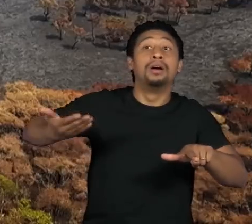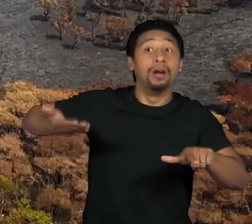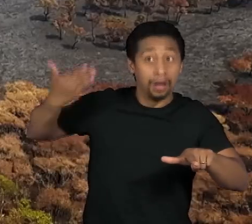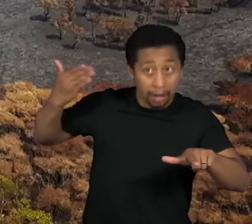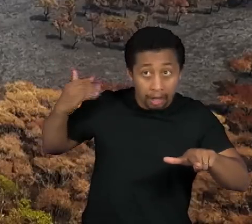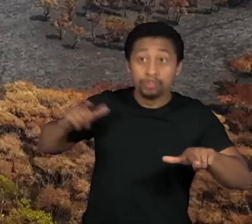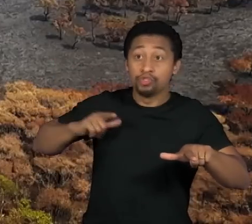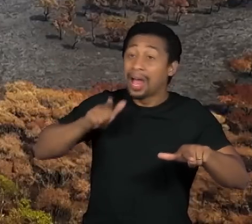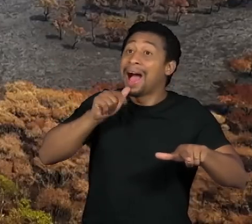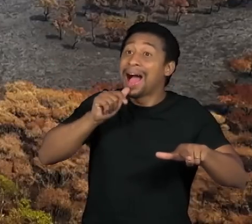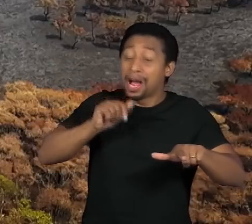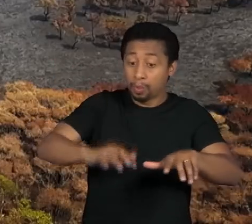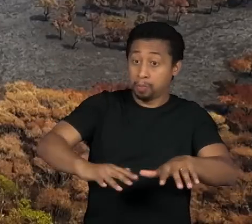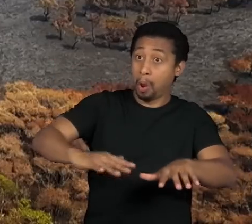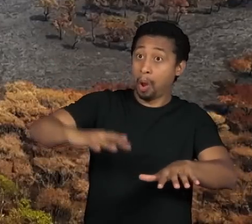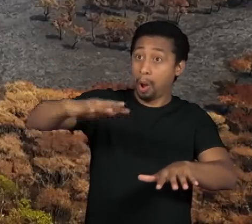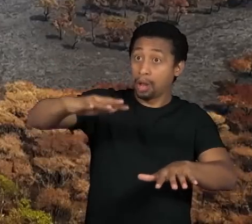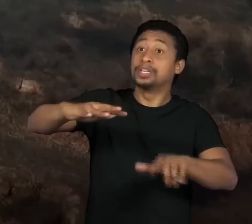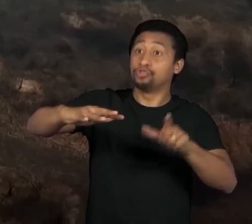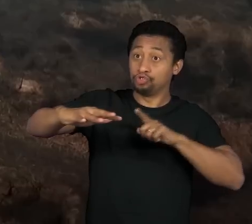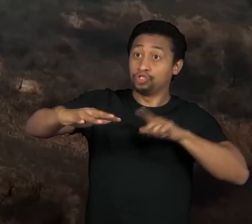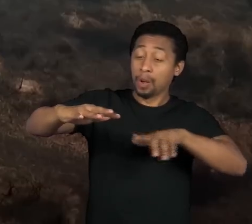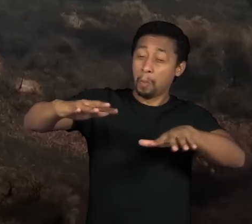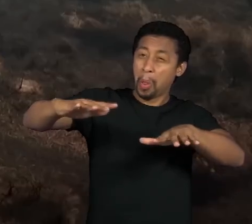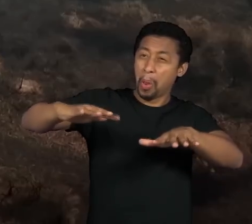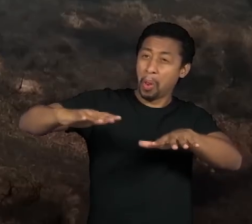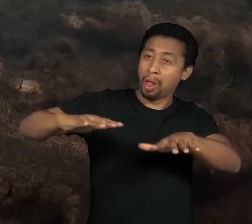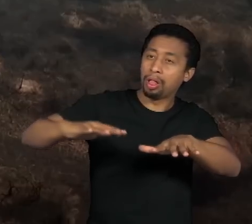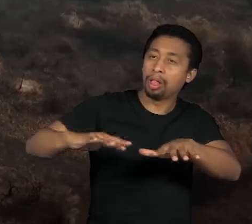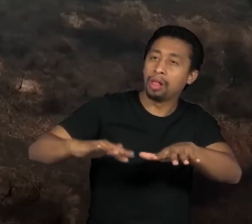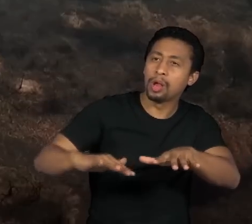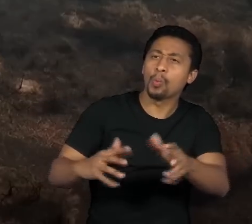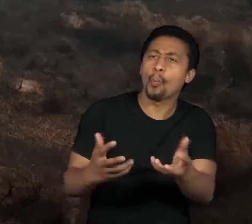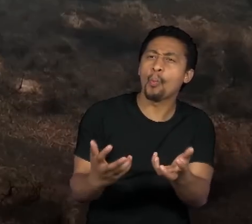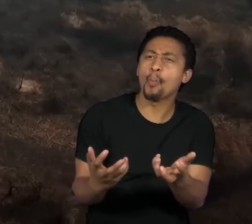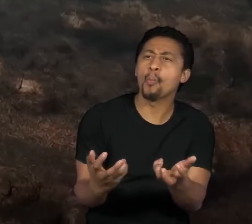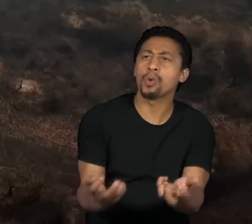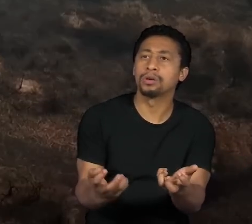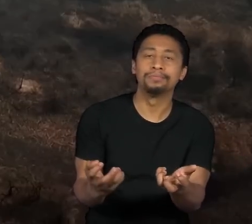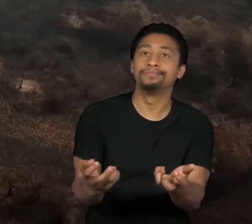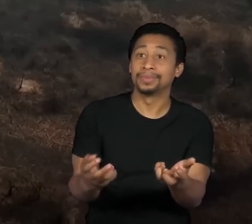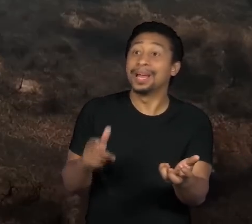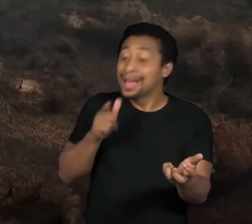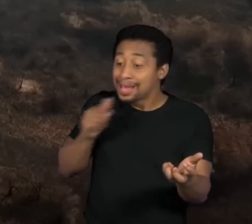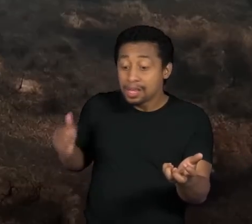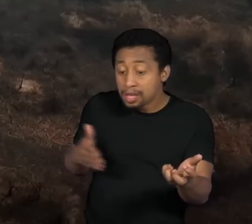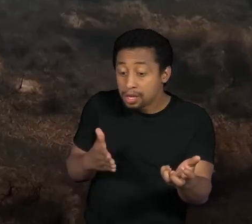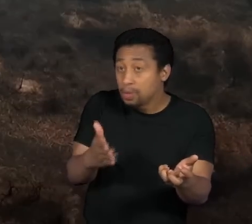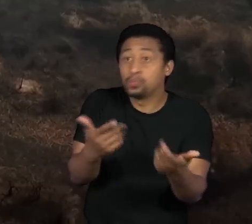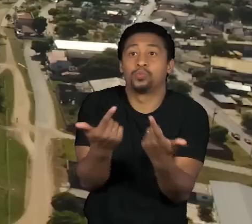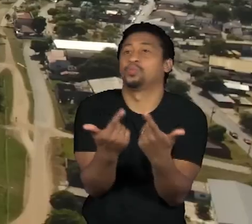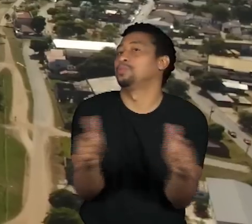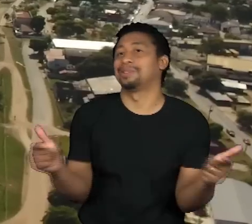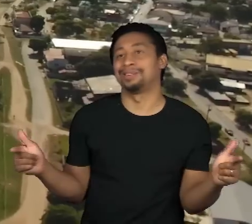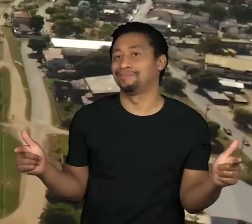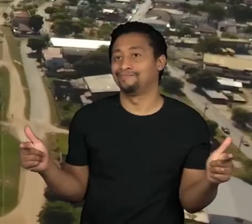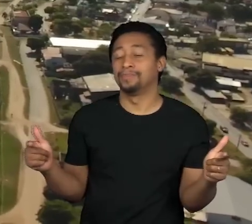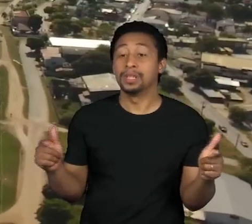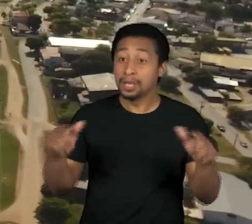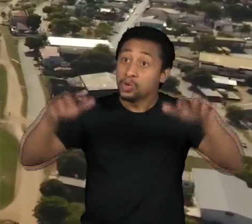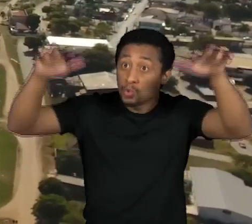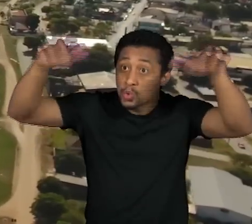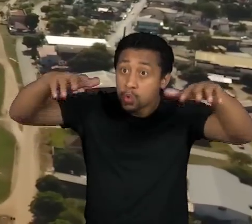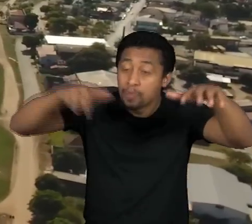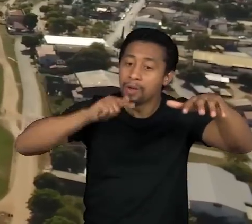um lobo ativo, são áreas que não recebem mais água de rio. Elas são influenciadas mais por água de chuva, né? E no fim tem o